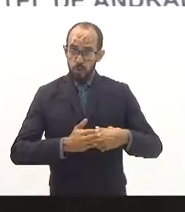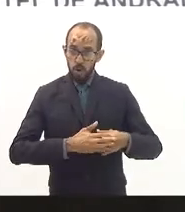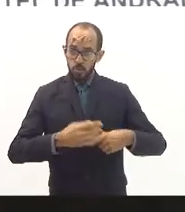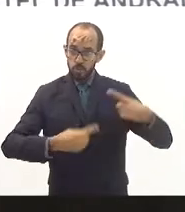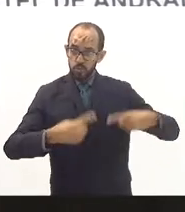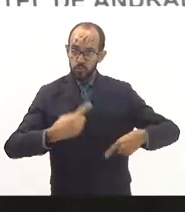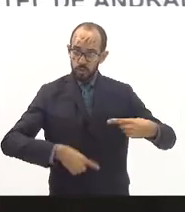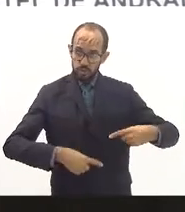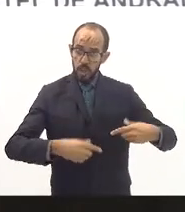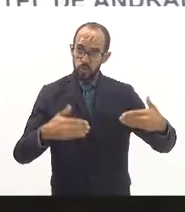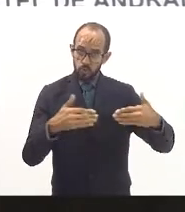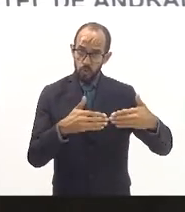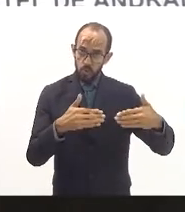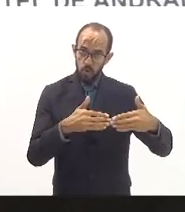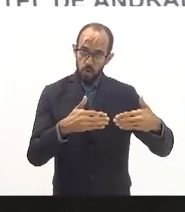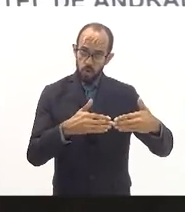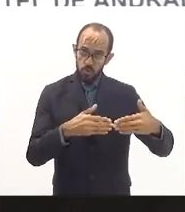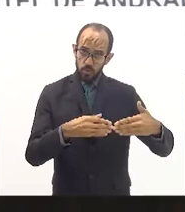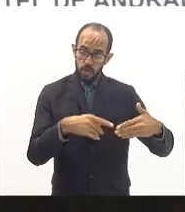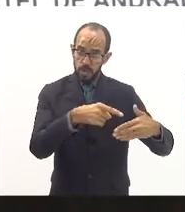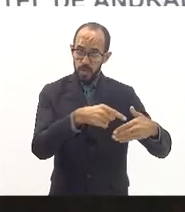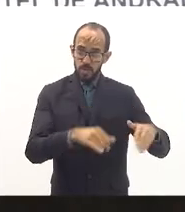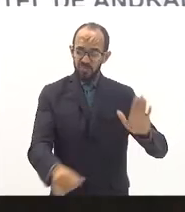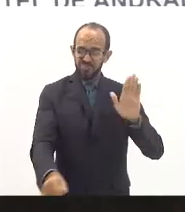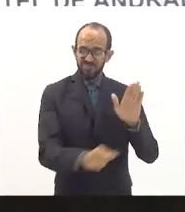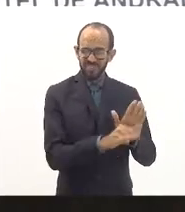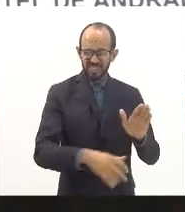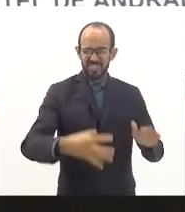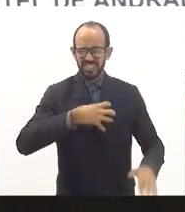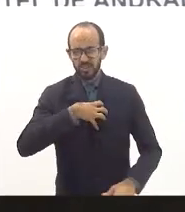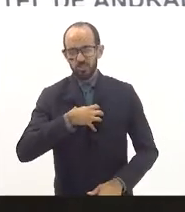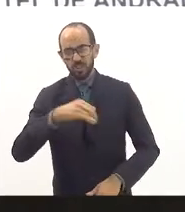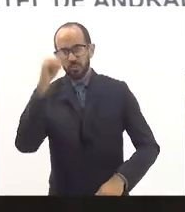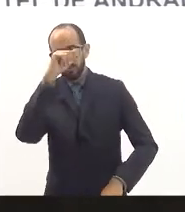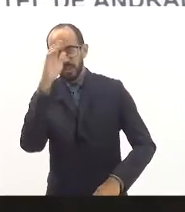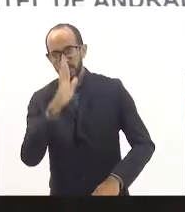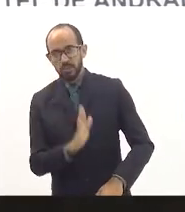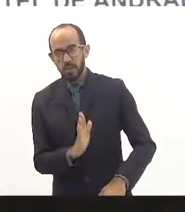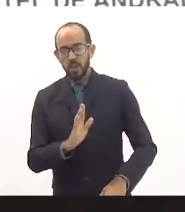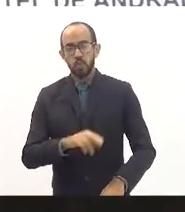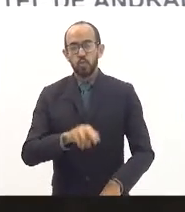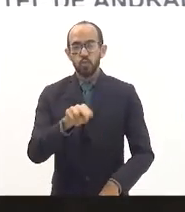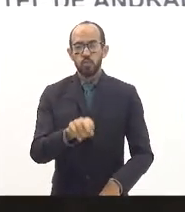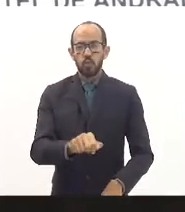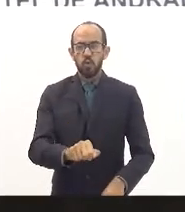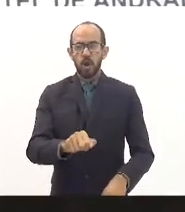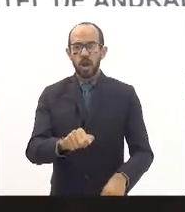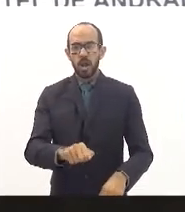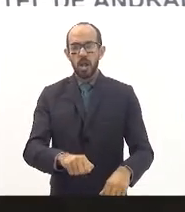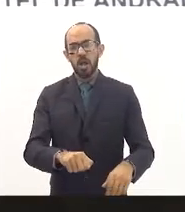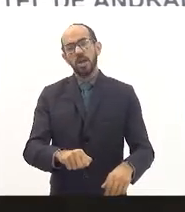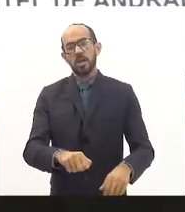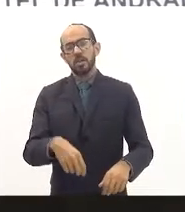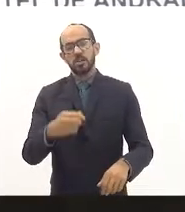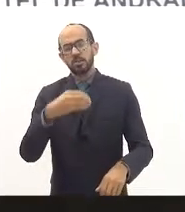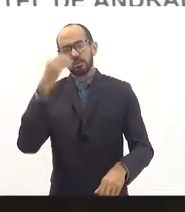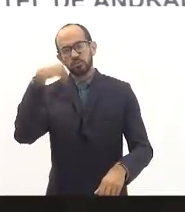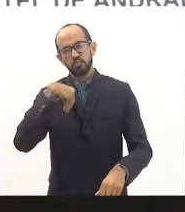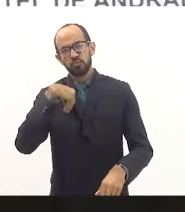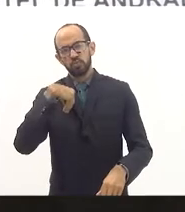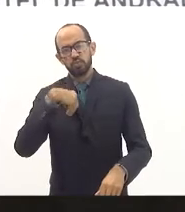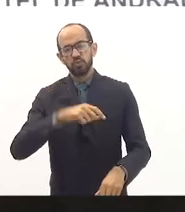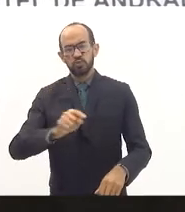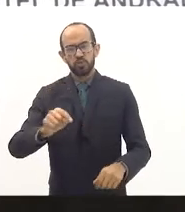Nacionalista, Brizola não hesitou em denunciar durante o seu governo o caráter